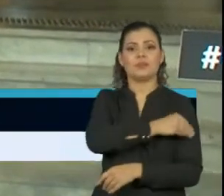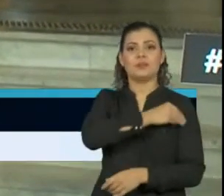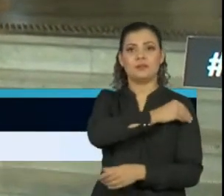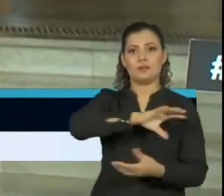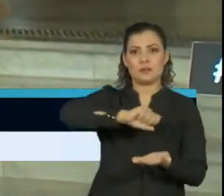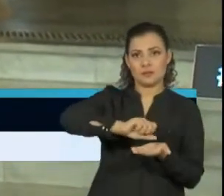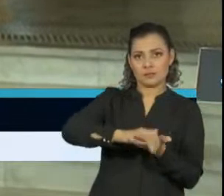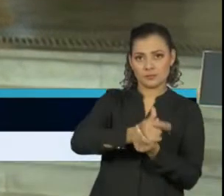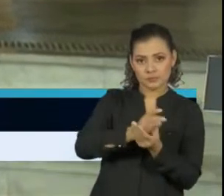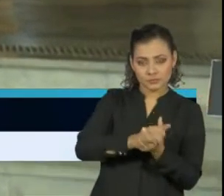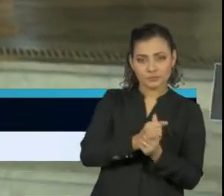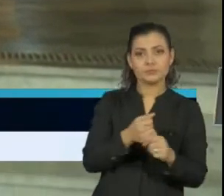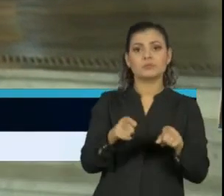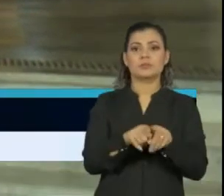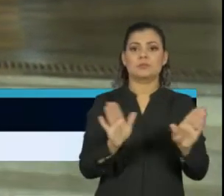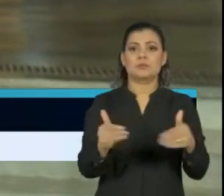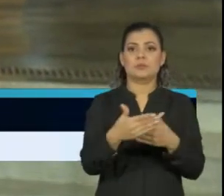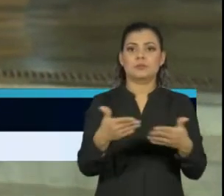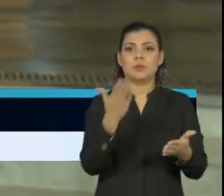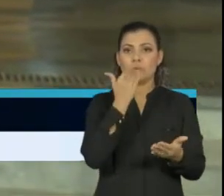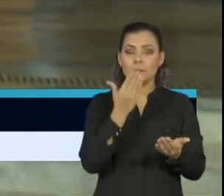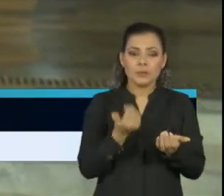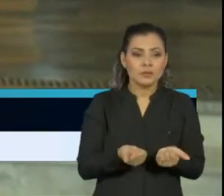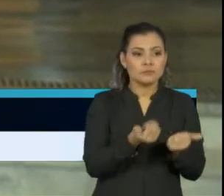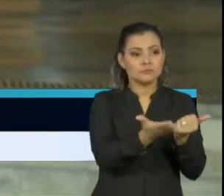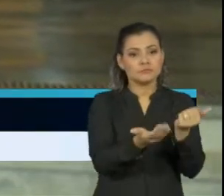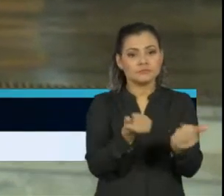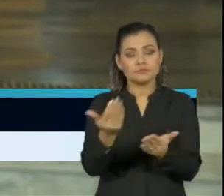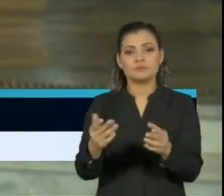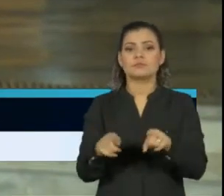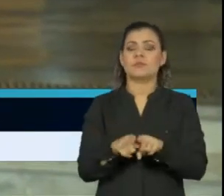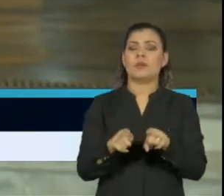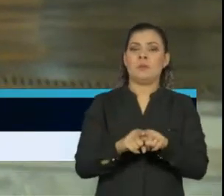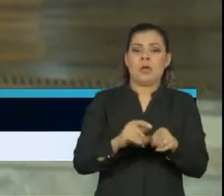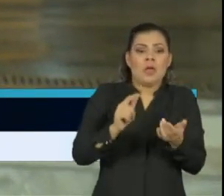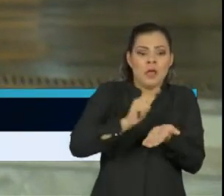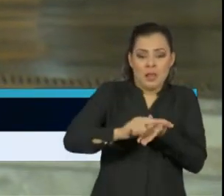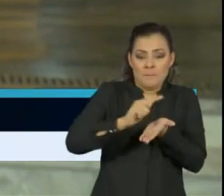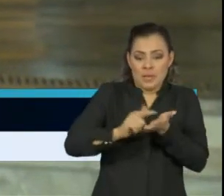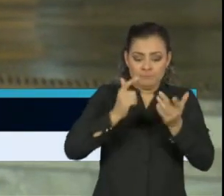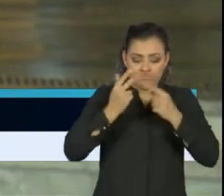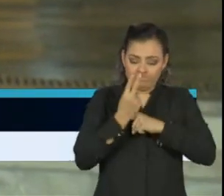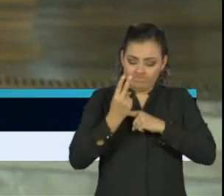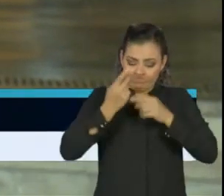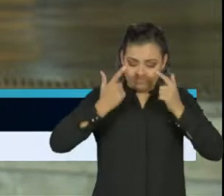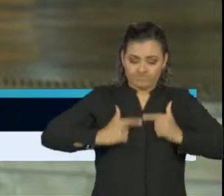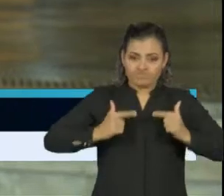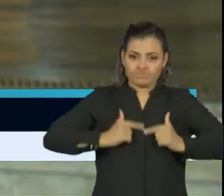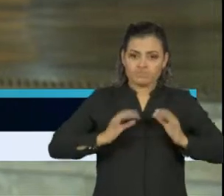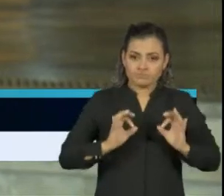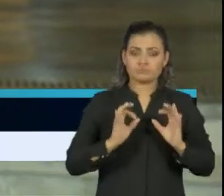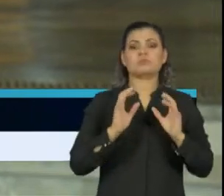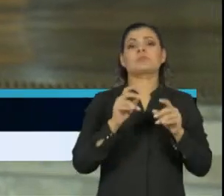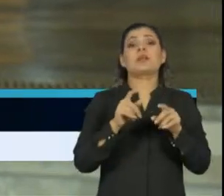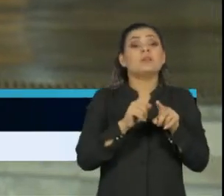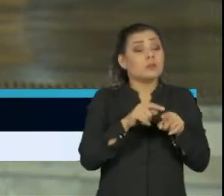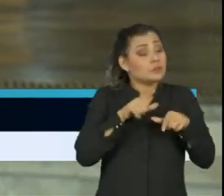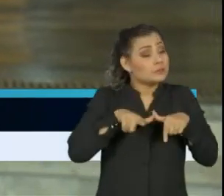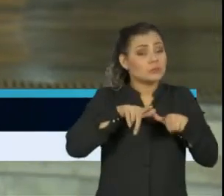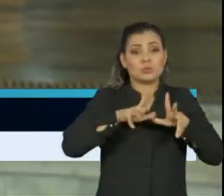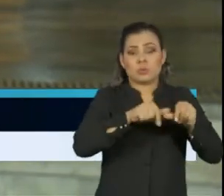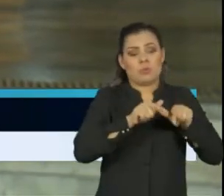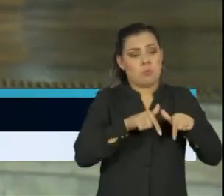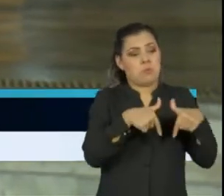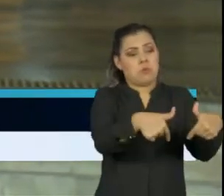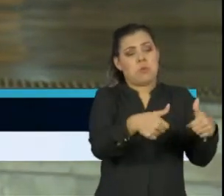álcool gel, empacotamento de cestas de higiene, de cestas básicas. É um esforço solidário do começo ao fim. E